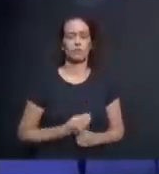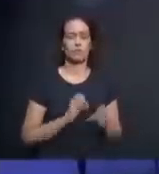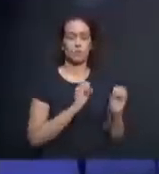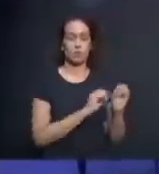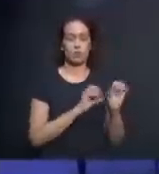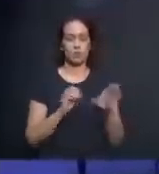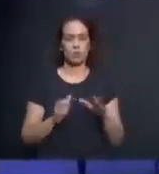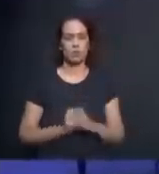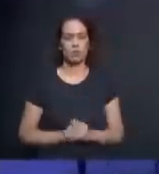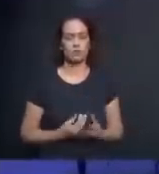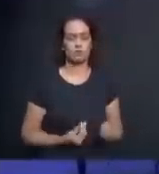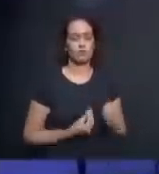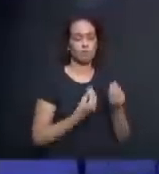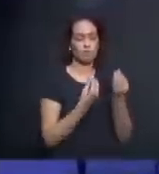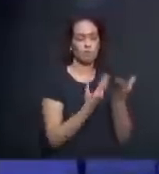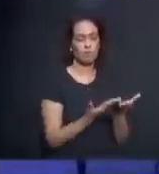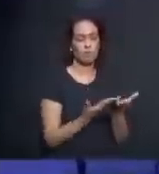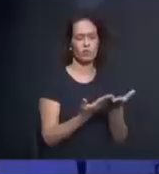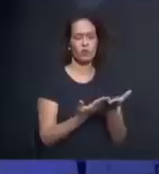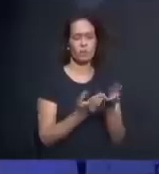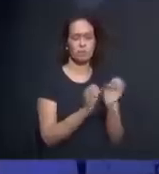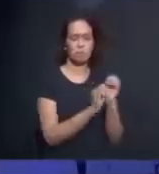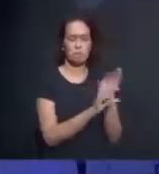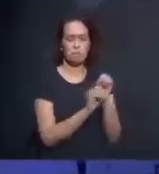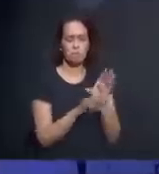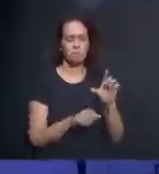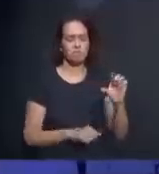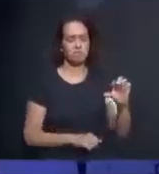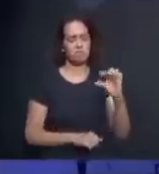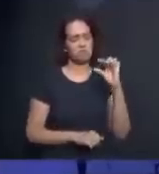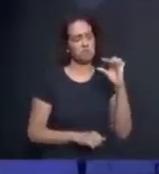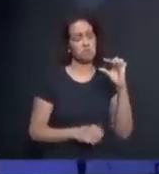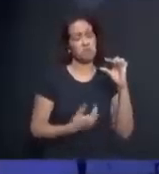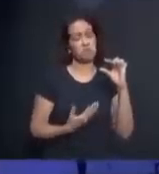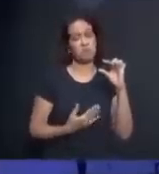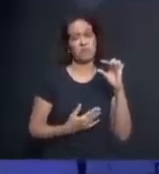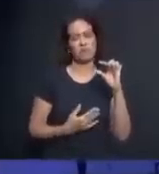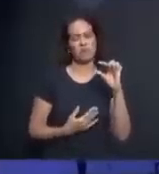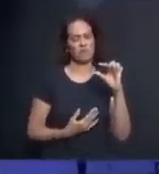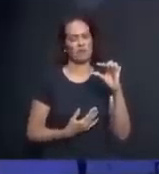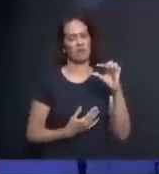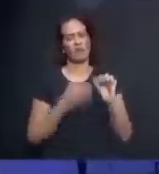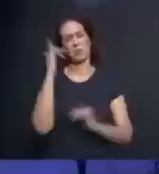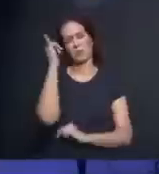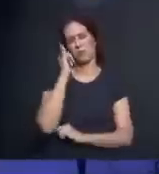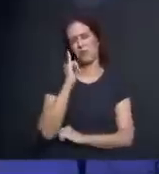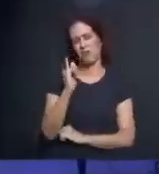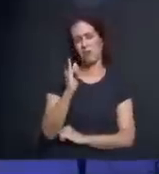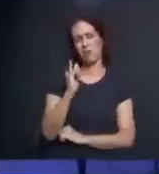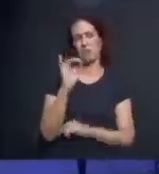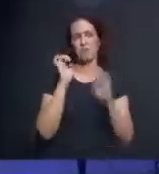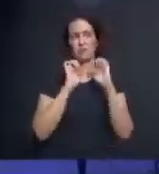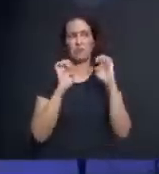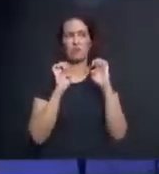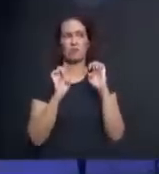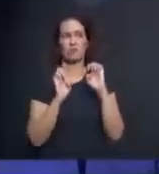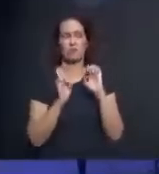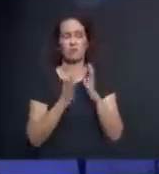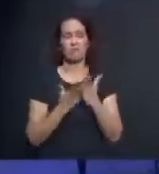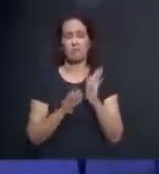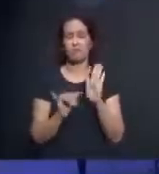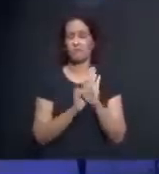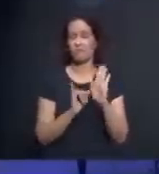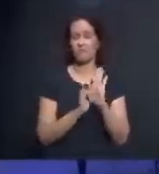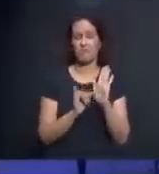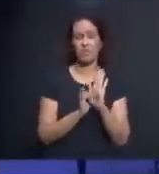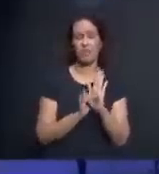Aí você fala assim, o que eu vou fazer com isso? Profeta, evangelista, apóstolo? Ah, não tenho. Jesus, eu não sei minha identidade, eu vou saber